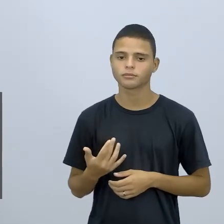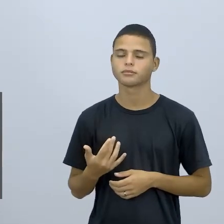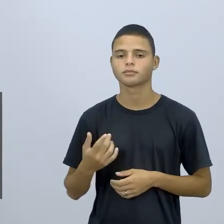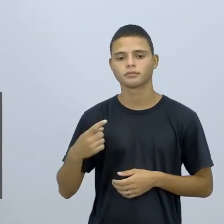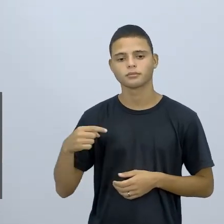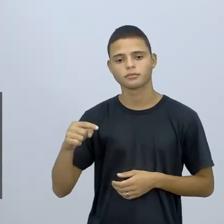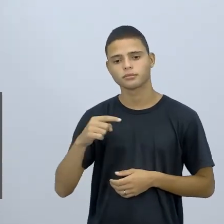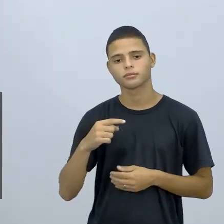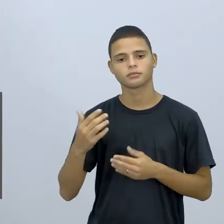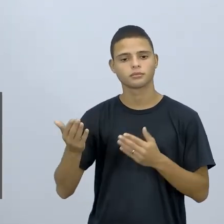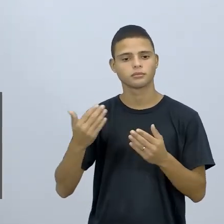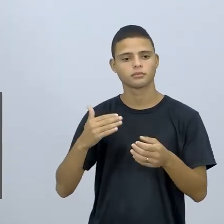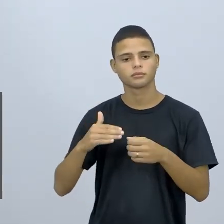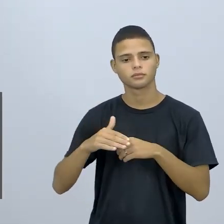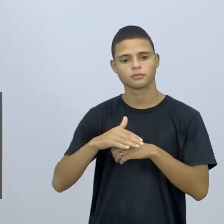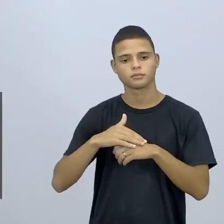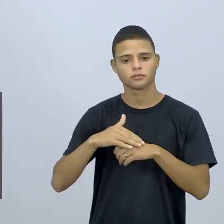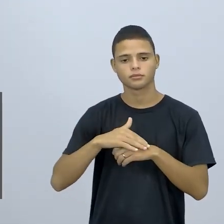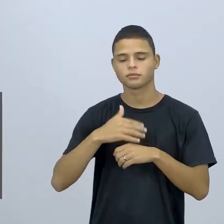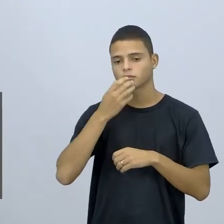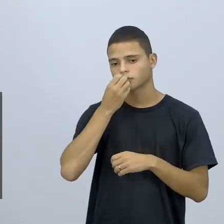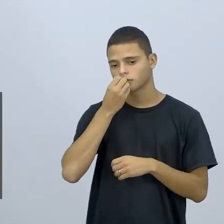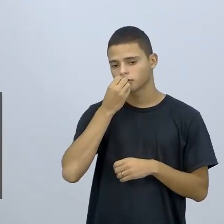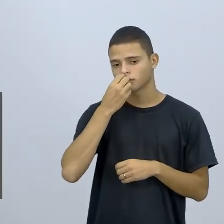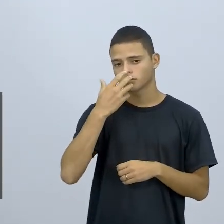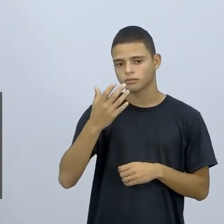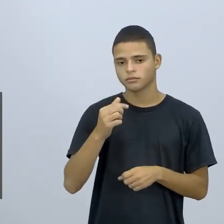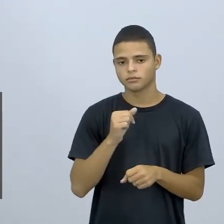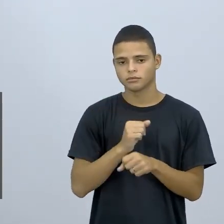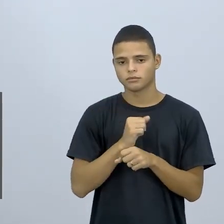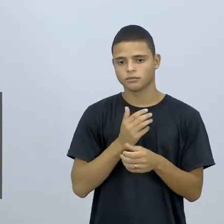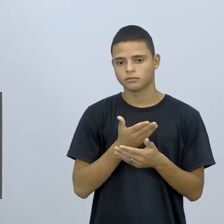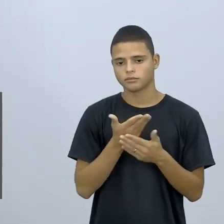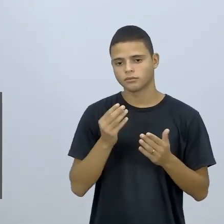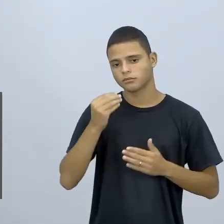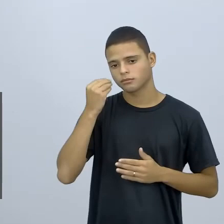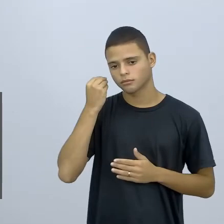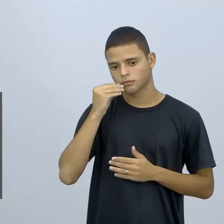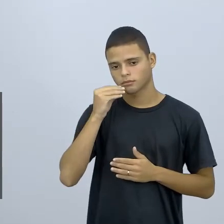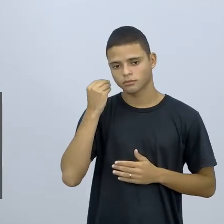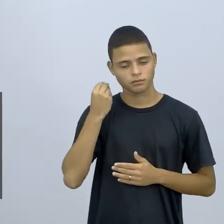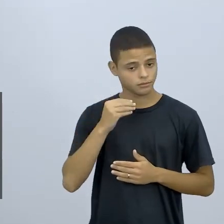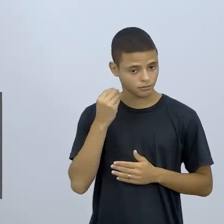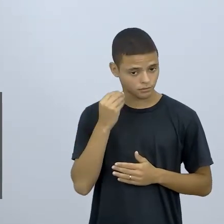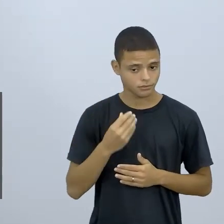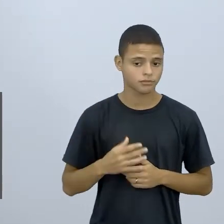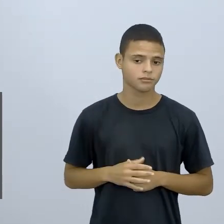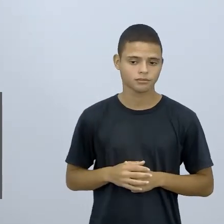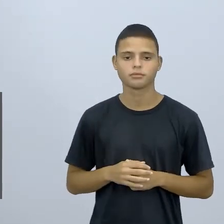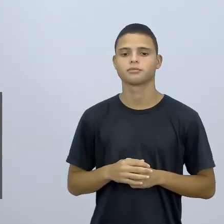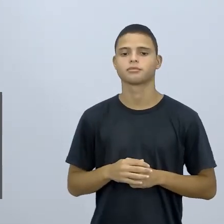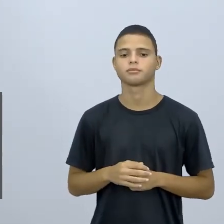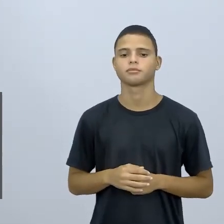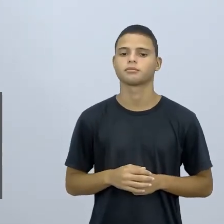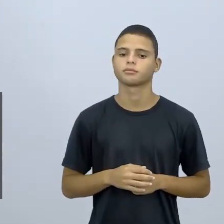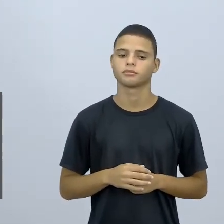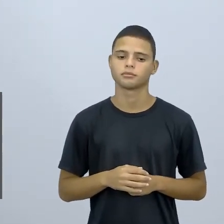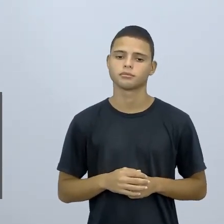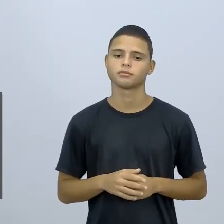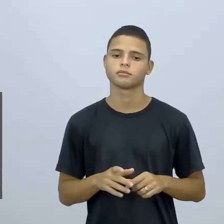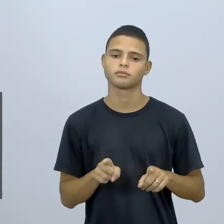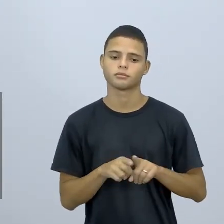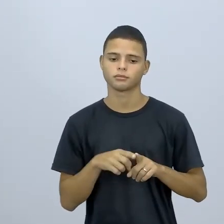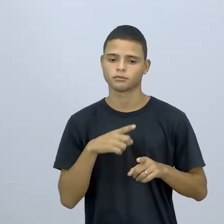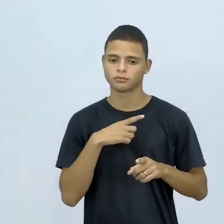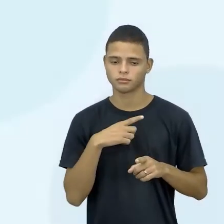nossa conversa aqui, ela está sendo relevante. Eu espero que vocês aproveitem demais aí. Socialização das